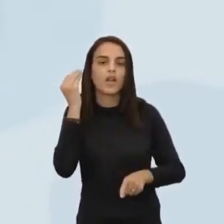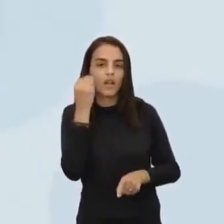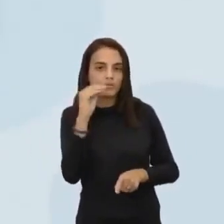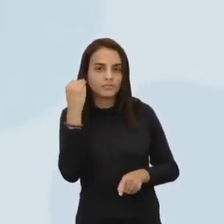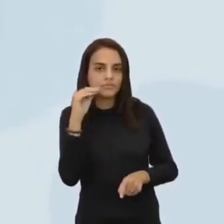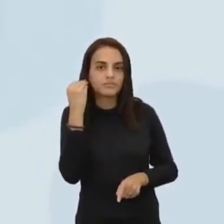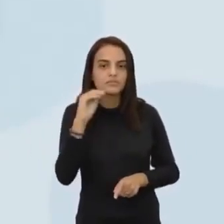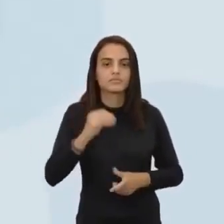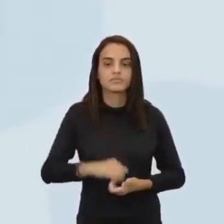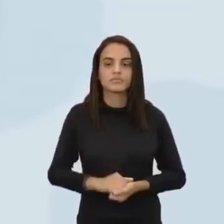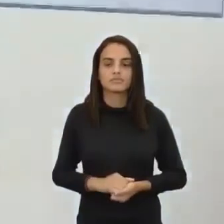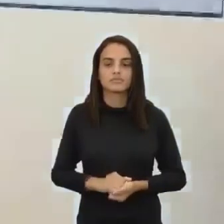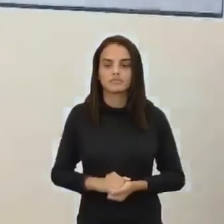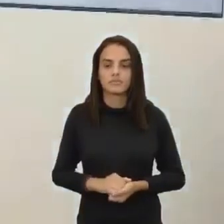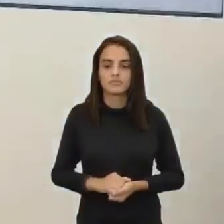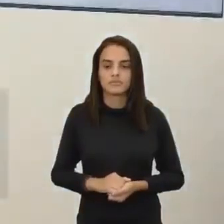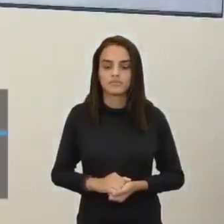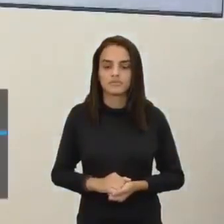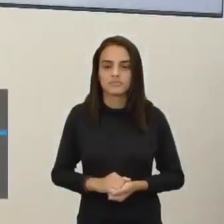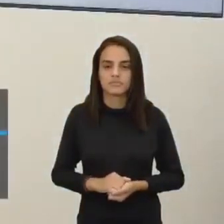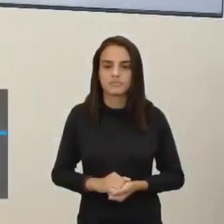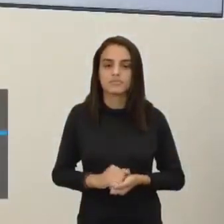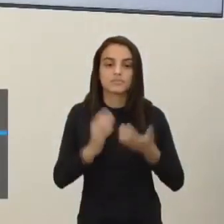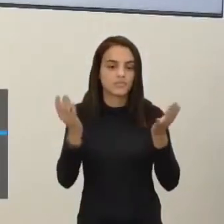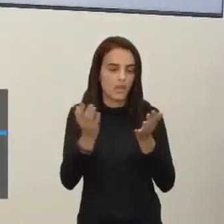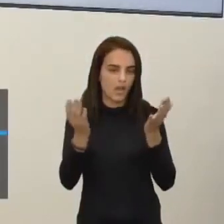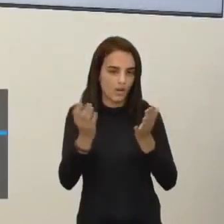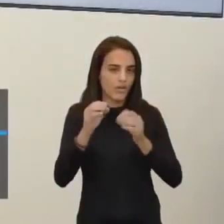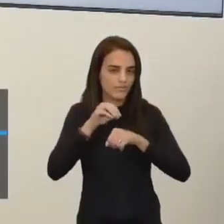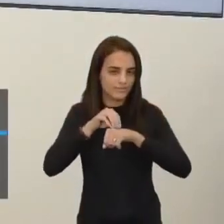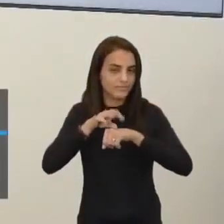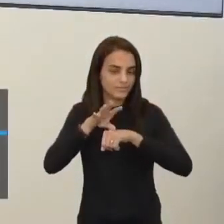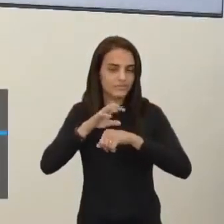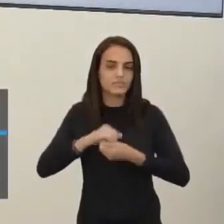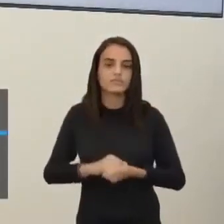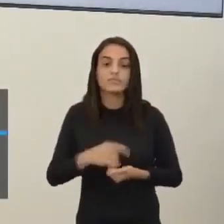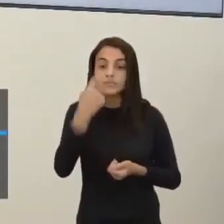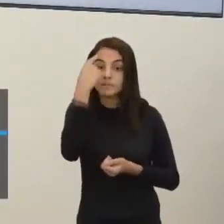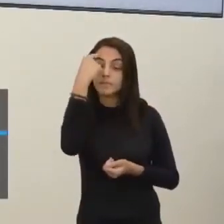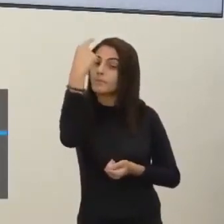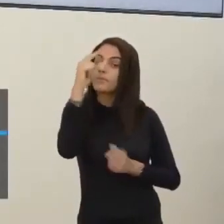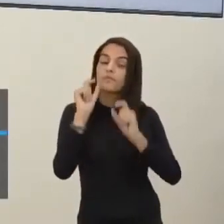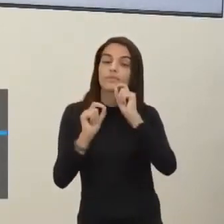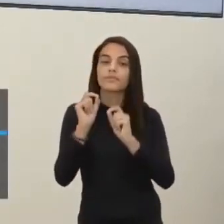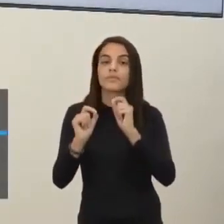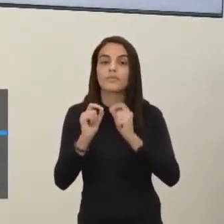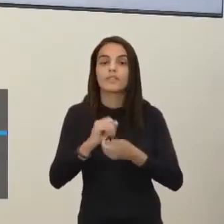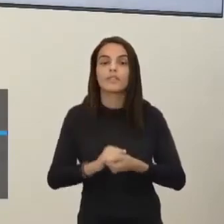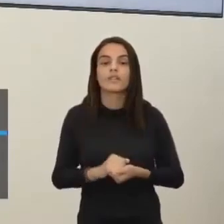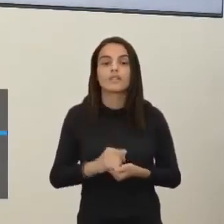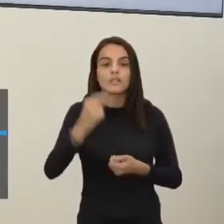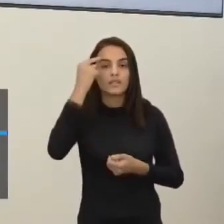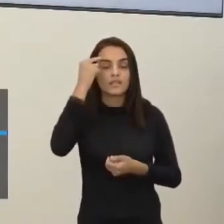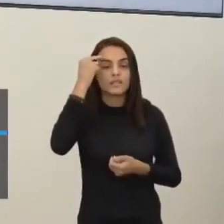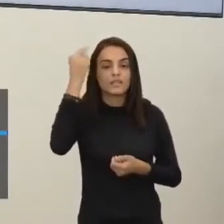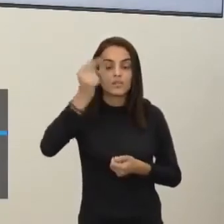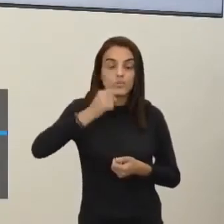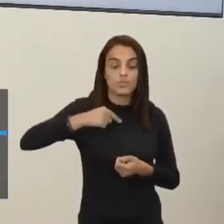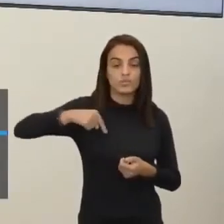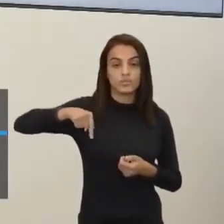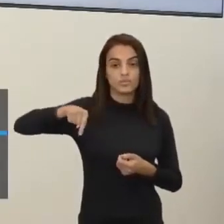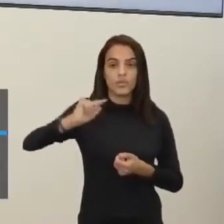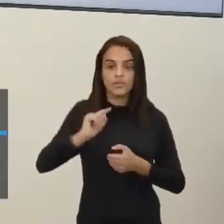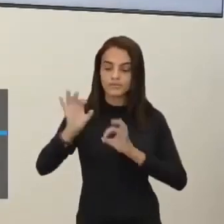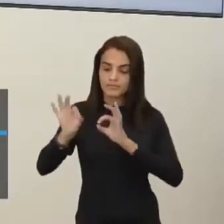experiência. Então, agora eu vou dar o spoiler. O que é a ideia aqui? A ideia é nós